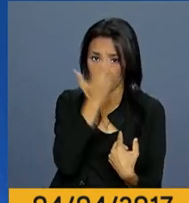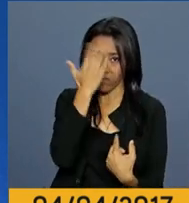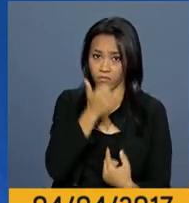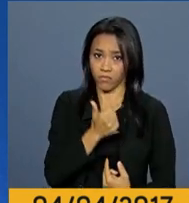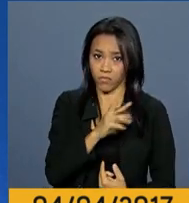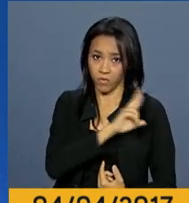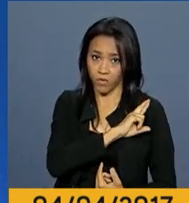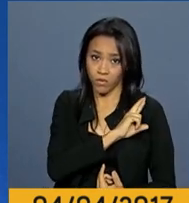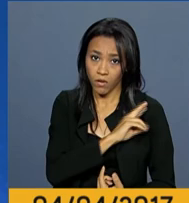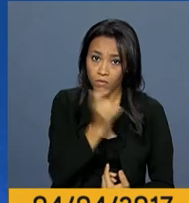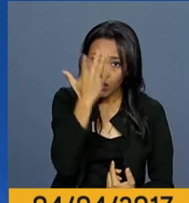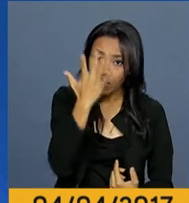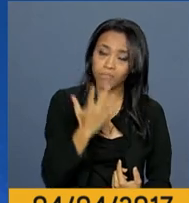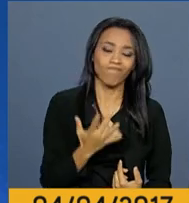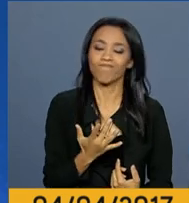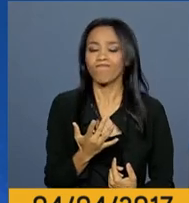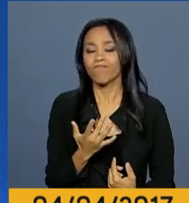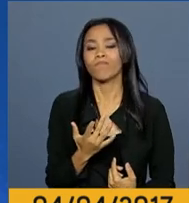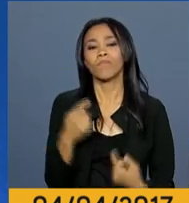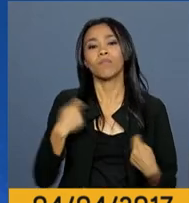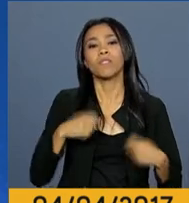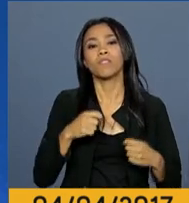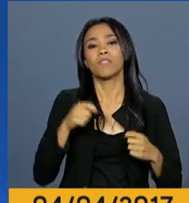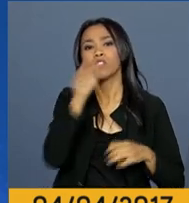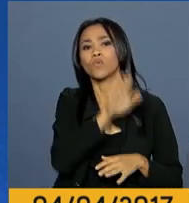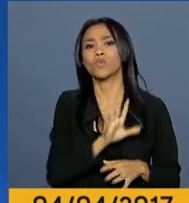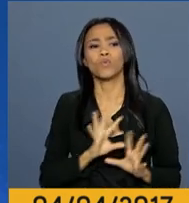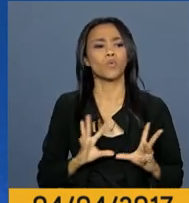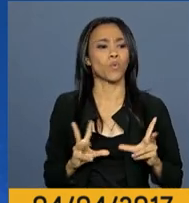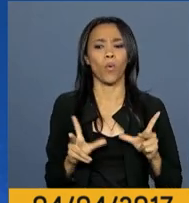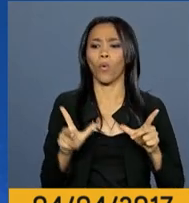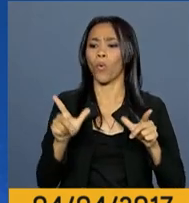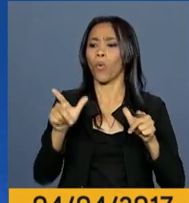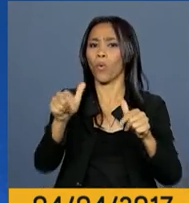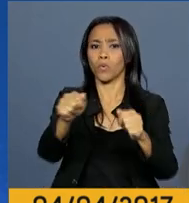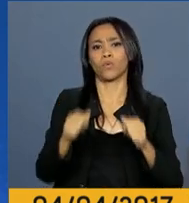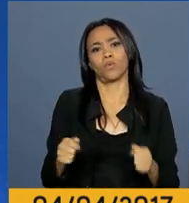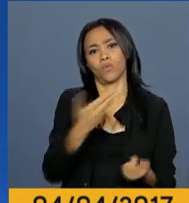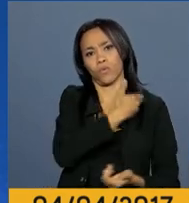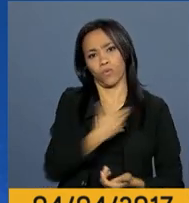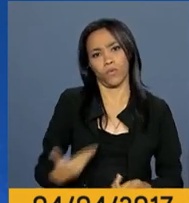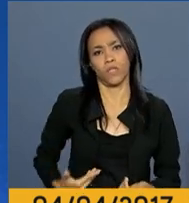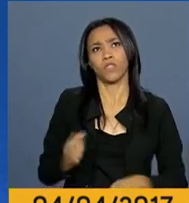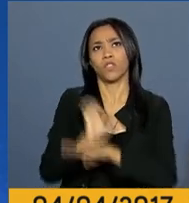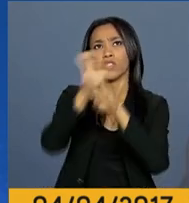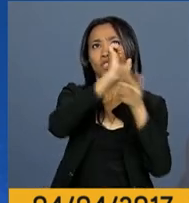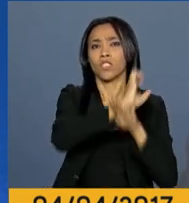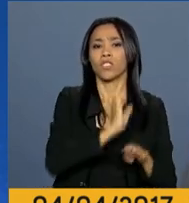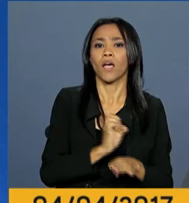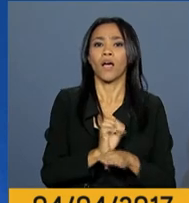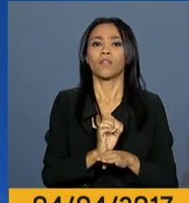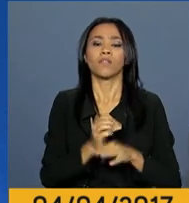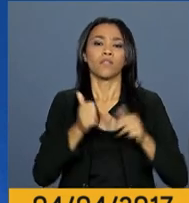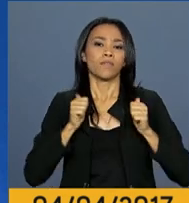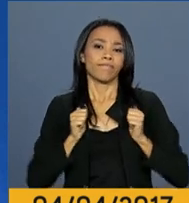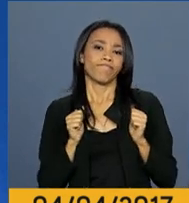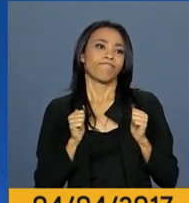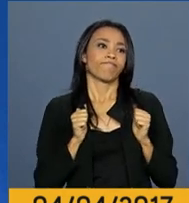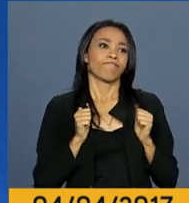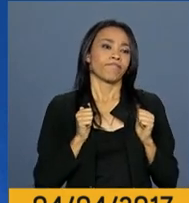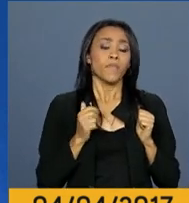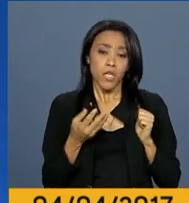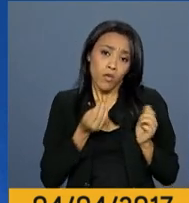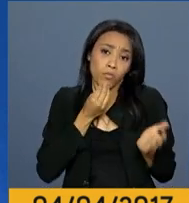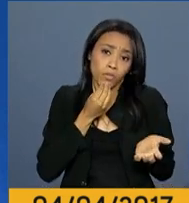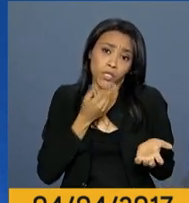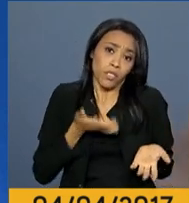fácil porque exige de todos os governantes sair de sua zona de conforto. Convenhamos, eu poderia perfeitamente ter assumido o